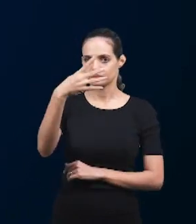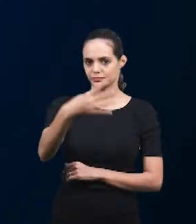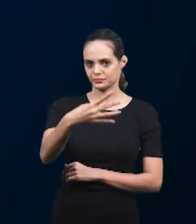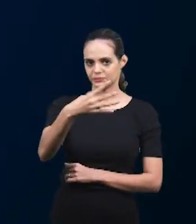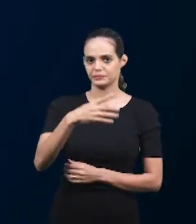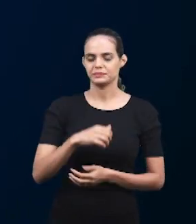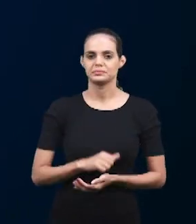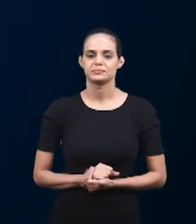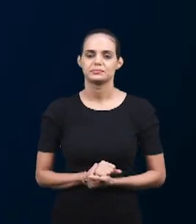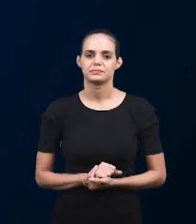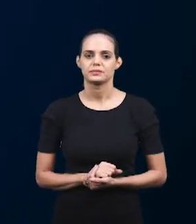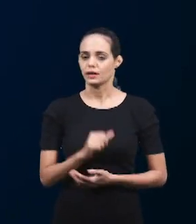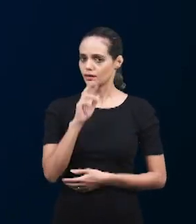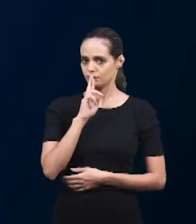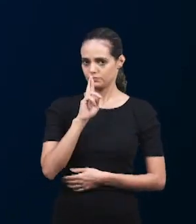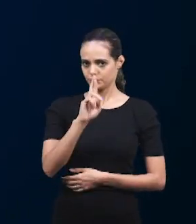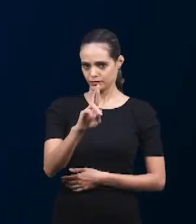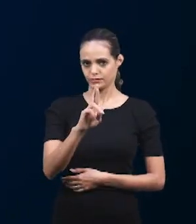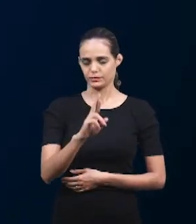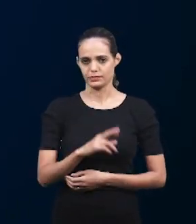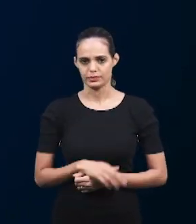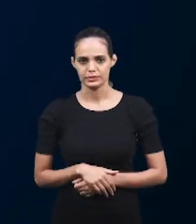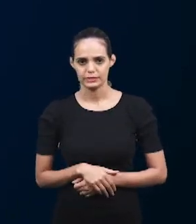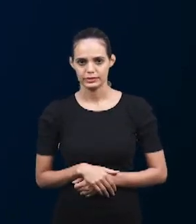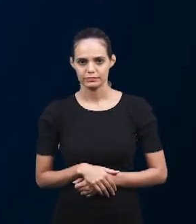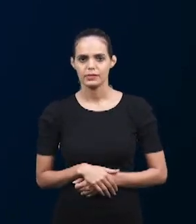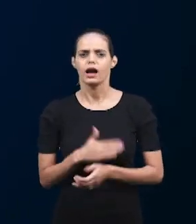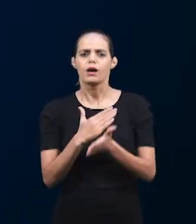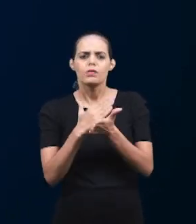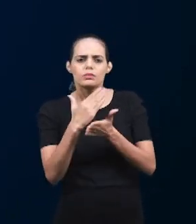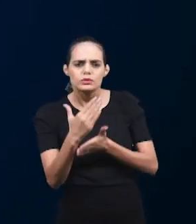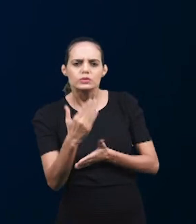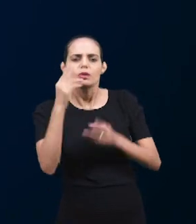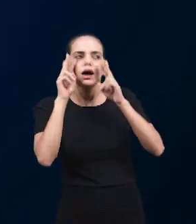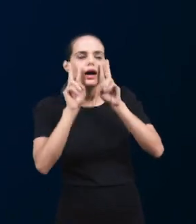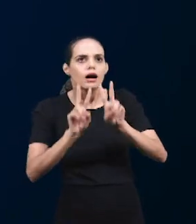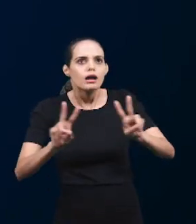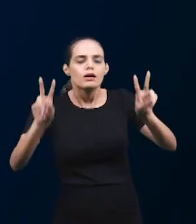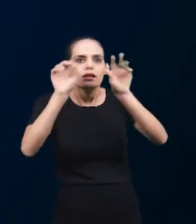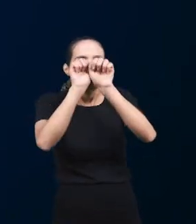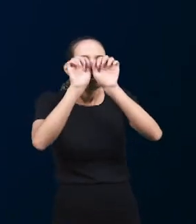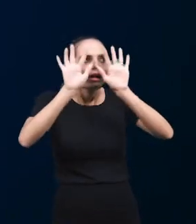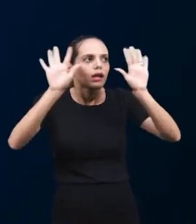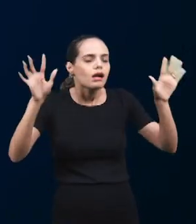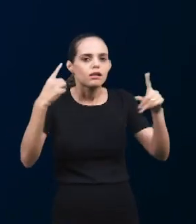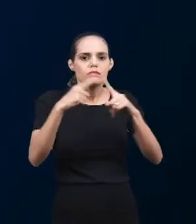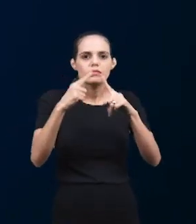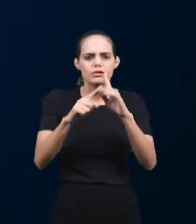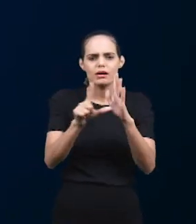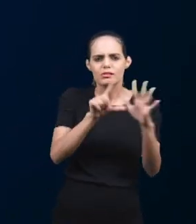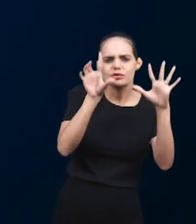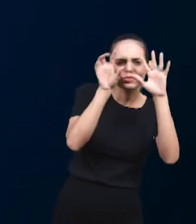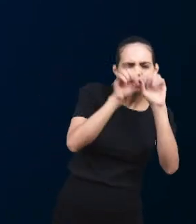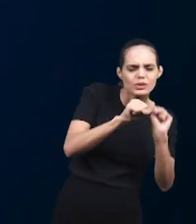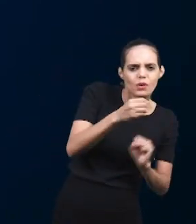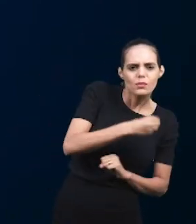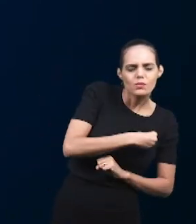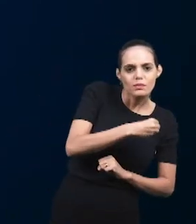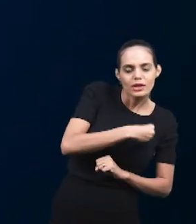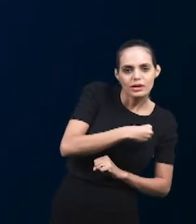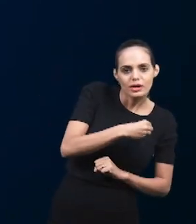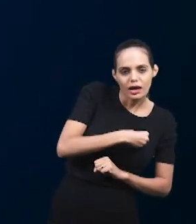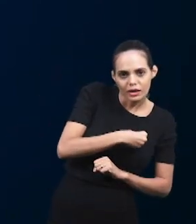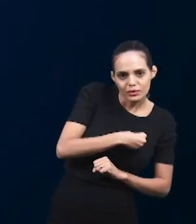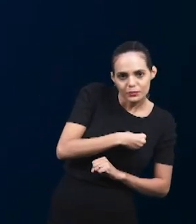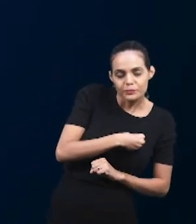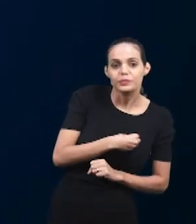4. É assim a resposta. Passou a enxergar, pois vivia na escuridão, que era o pecado. Passou a caminhar na luz,